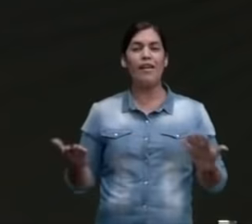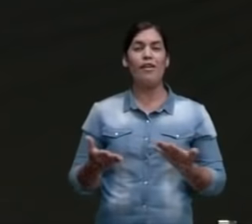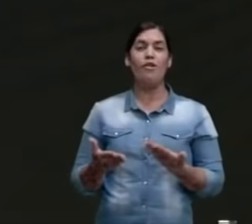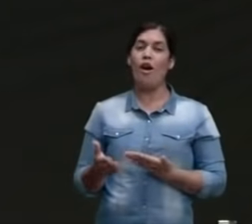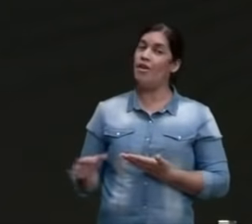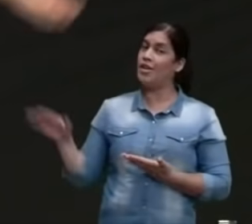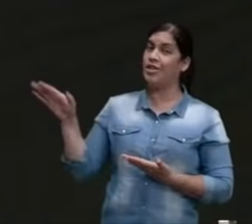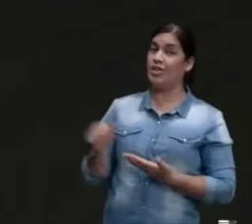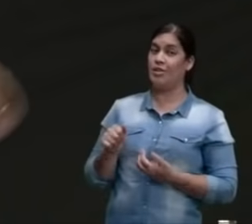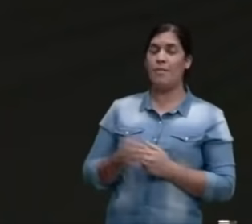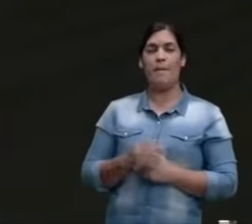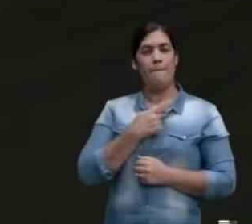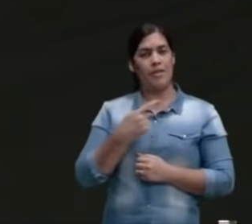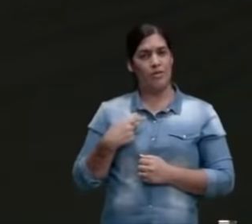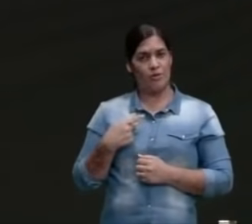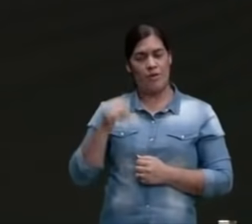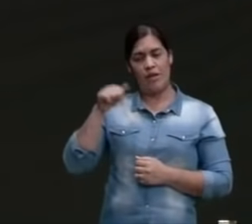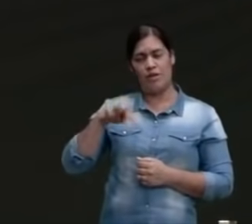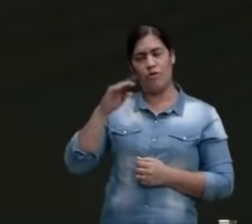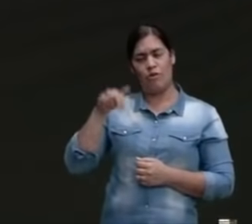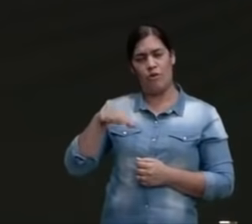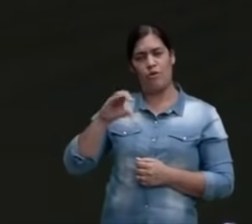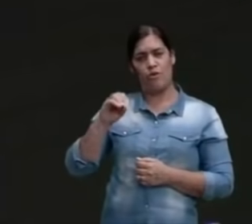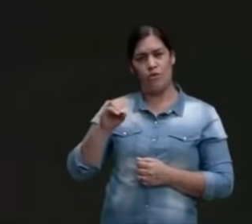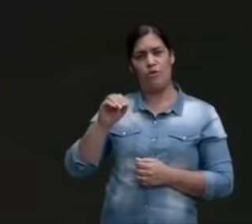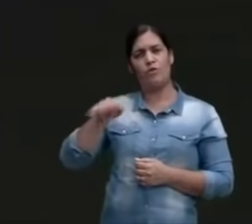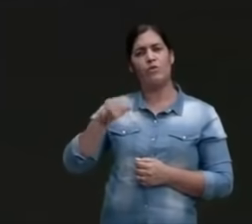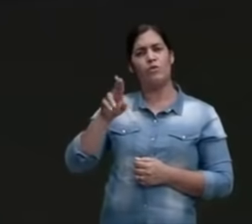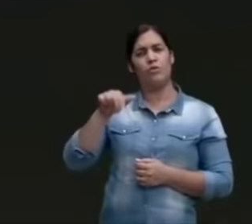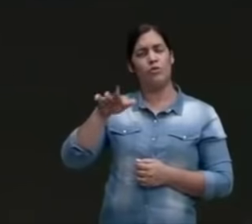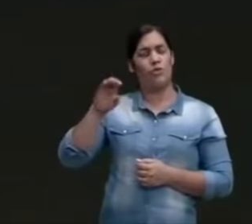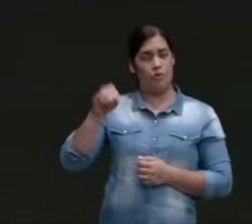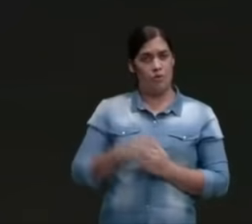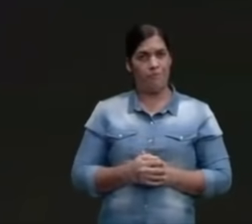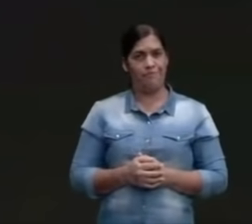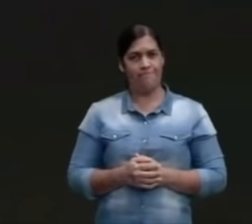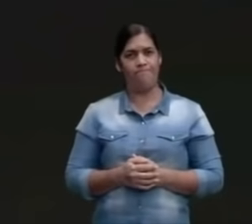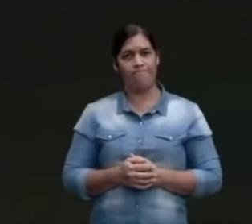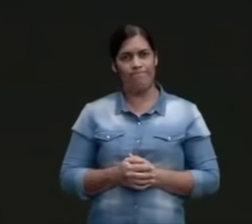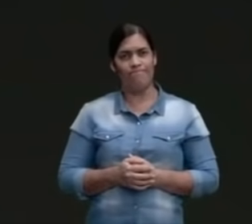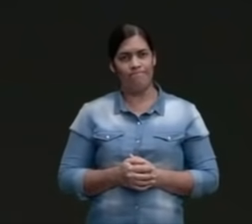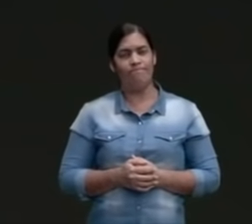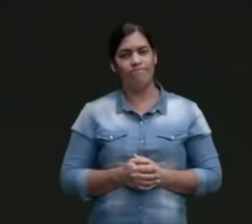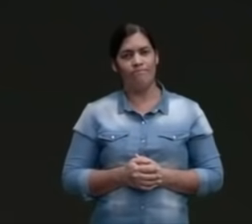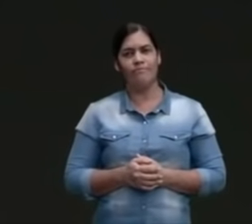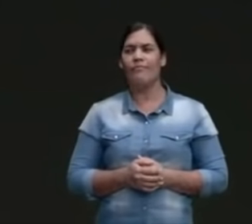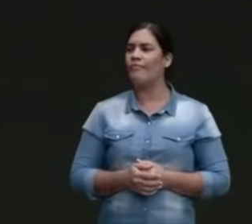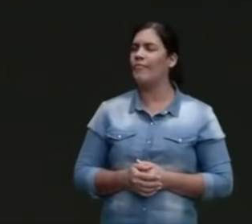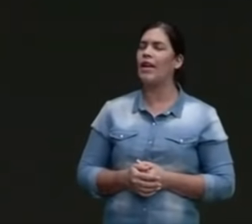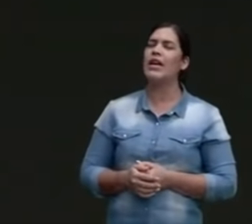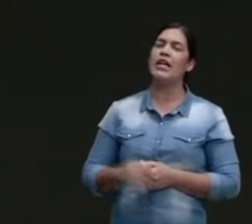agora o pastor Antônio Júnior, por favor, que é esse comunicador das multidões, para trazer um recado de Deus ao